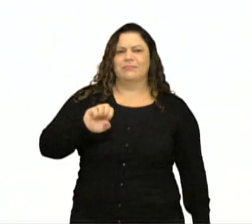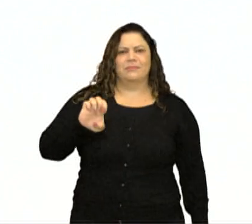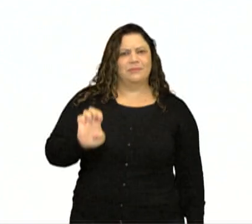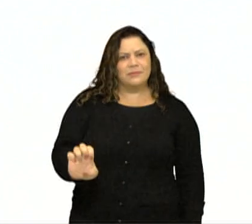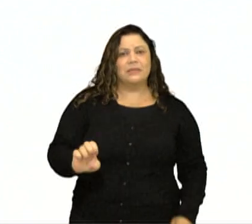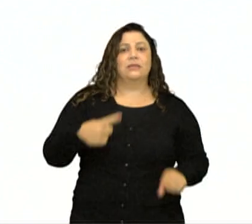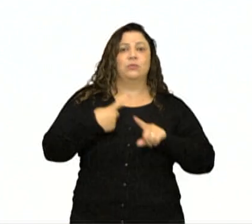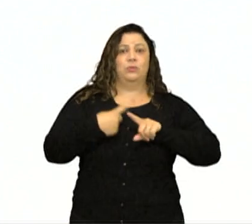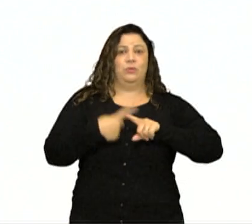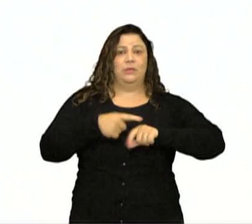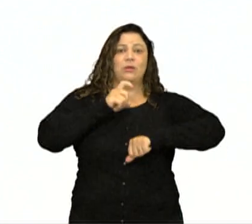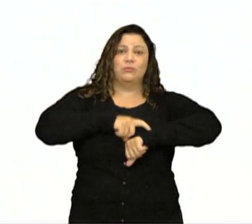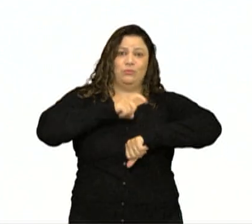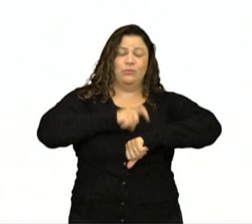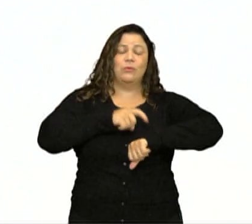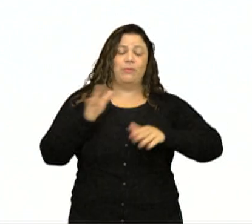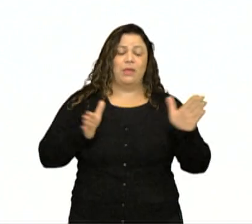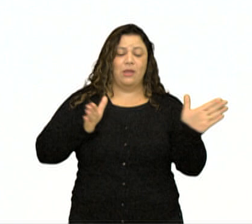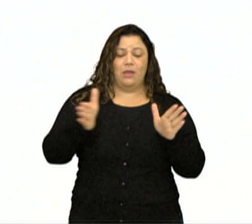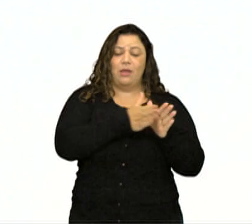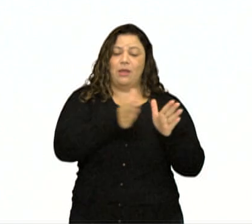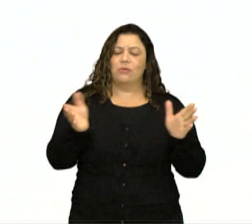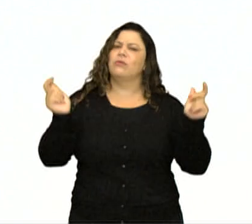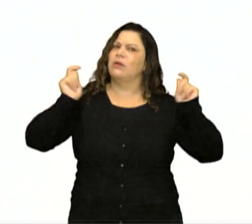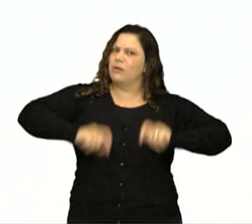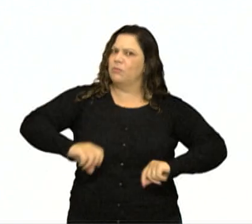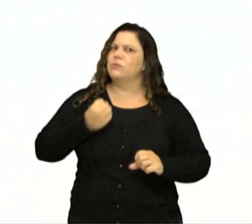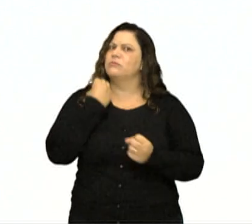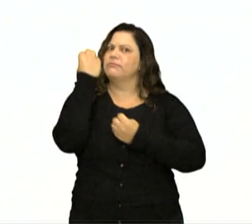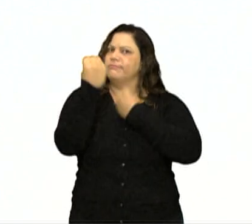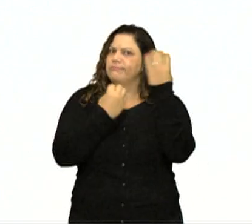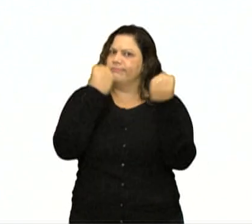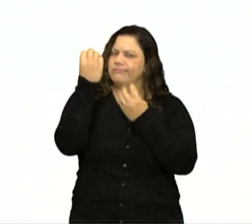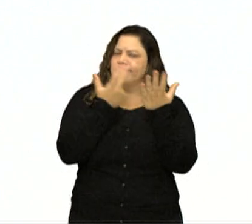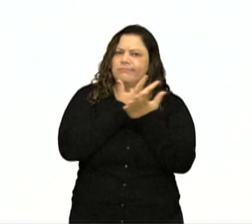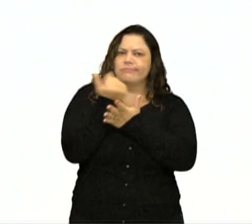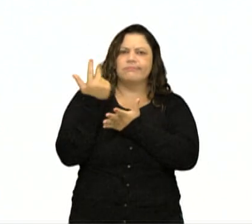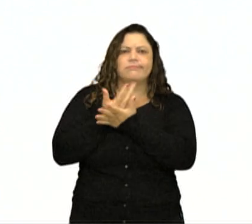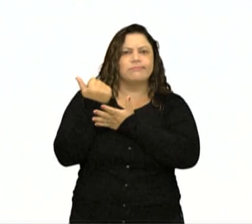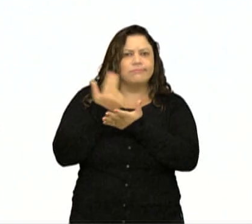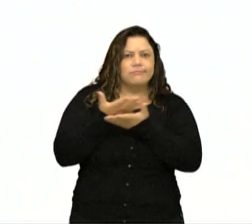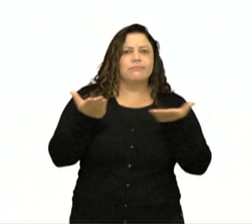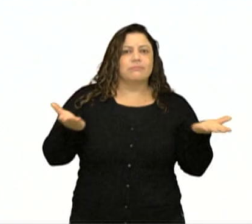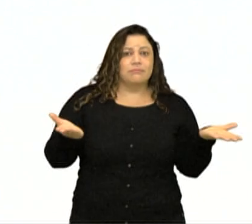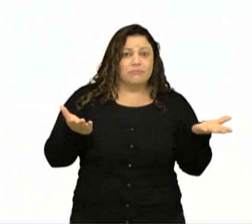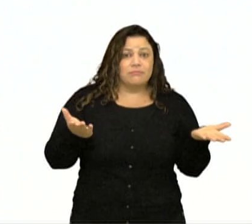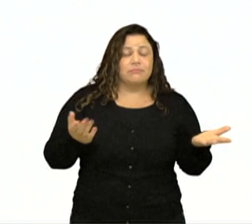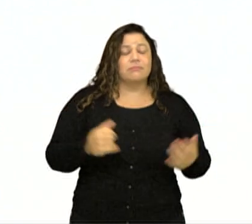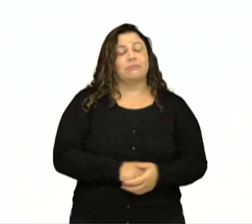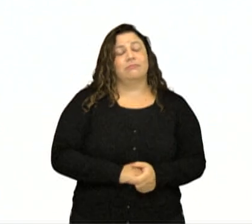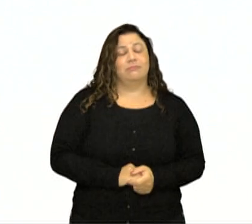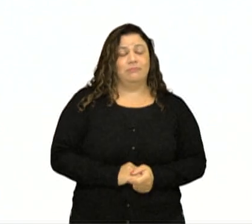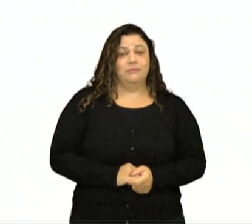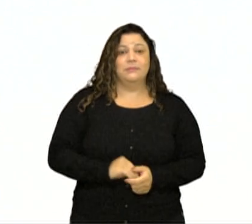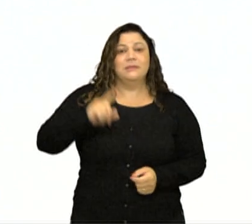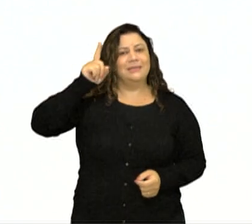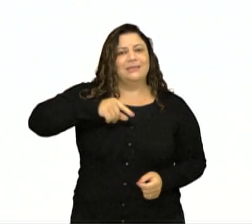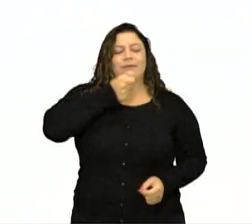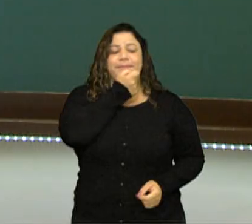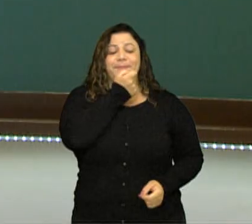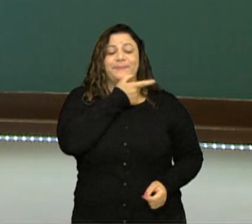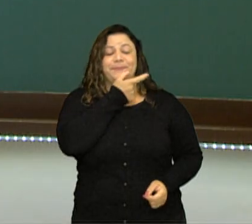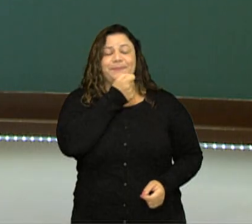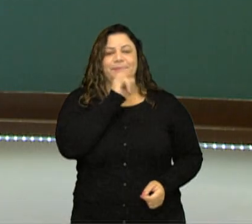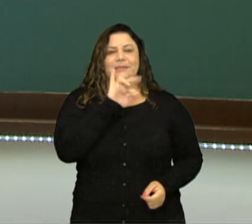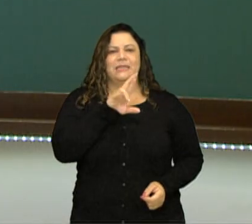crise ainda era possível viajar e comprar. Isso mesmo, é uma frase irônica. Ele